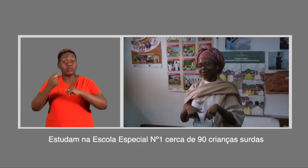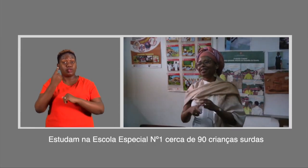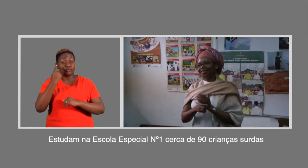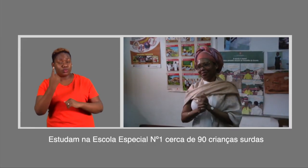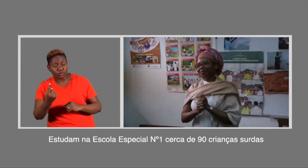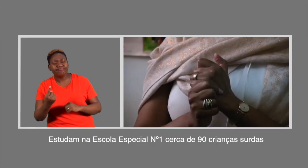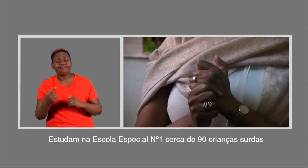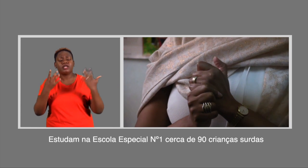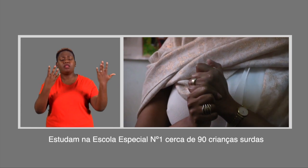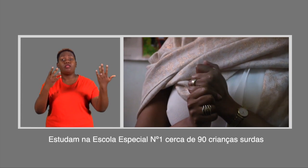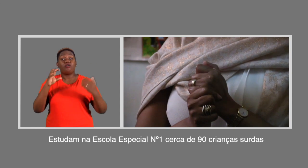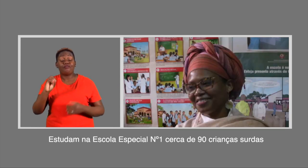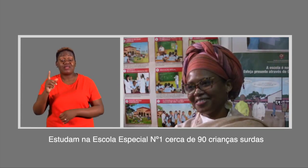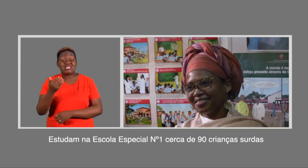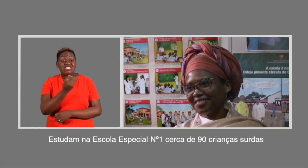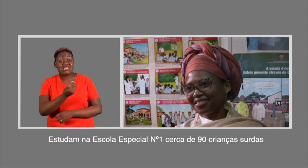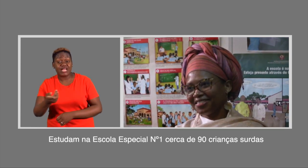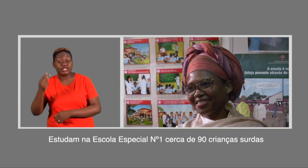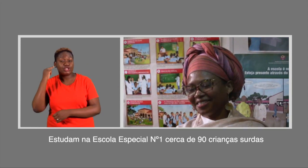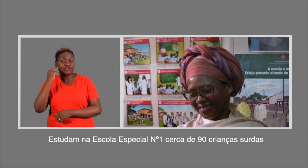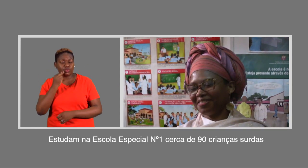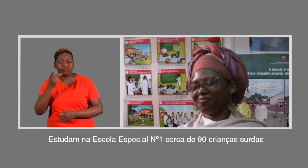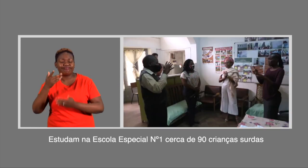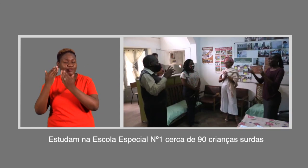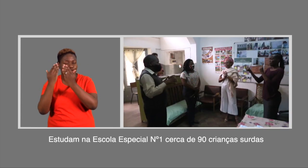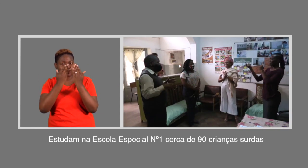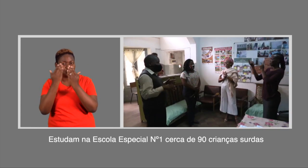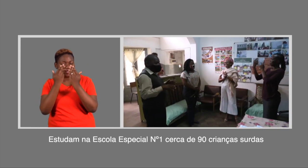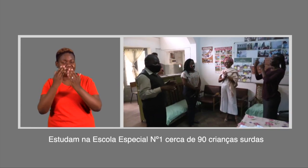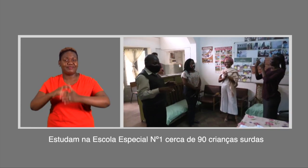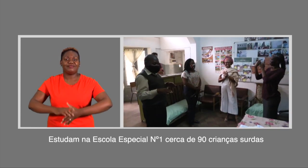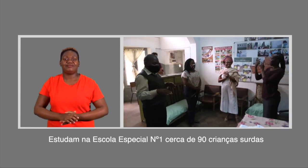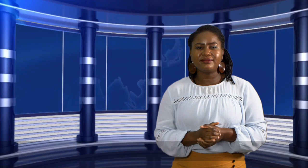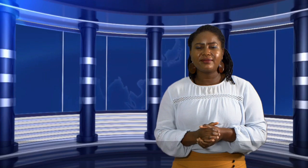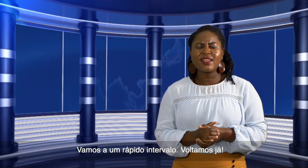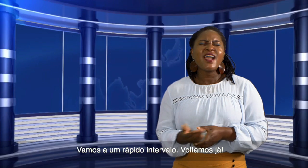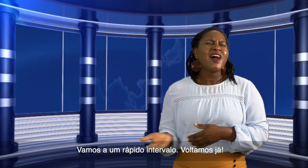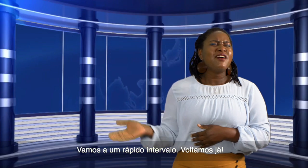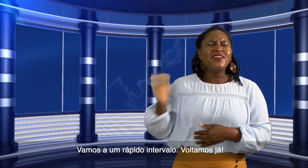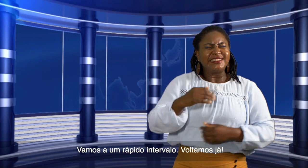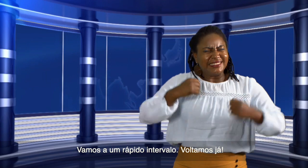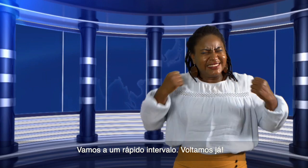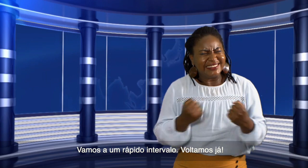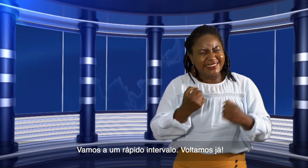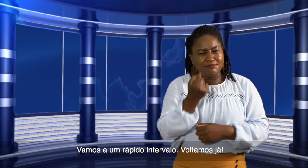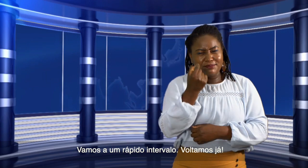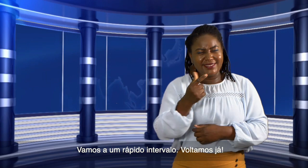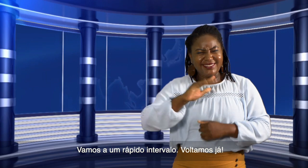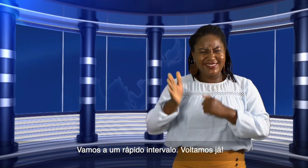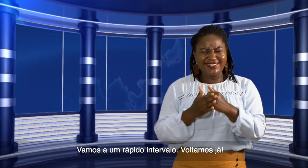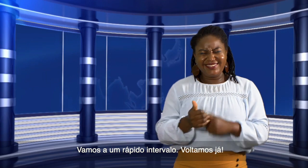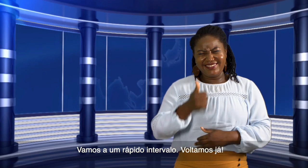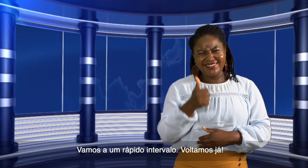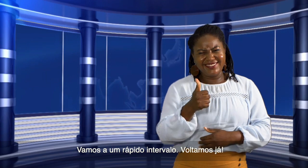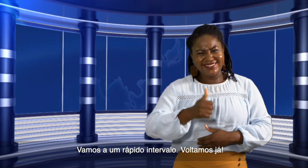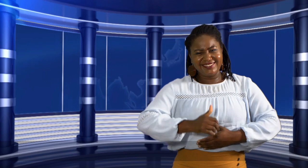Estudam na escola especial número 1? Cerca de 90 crianças surdas. Vamos a um rápido intervalo.